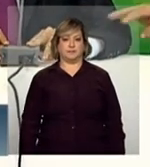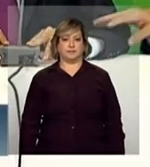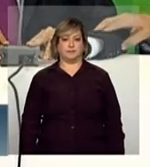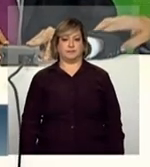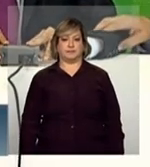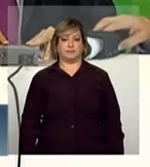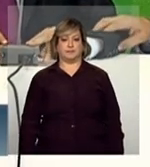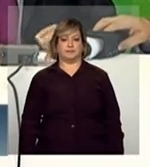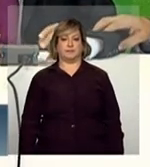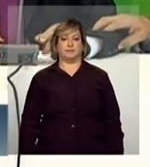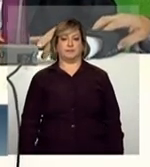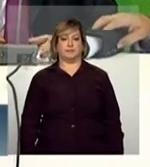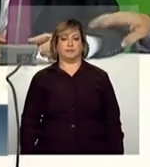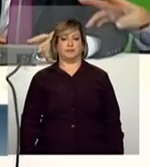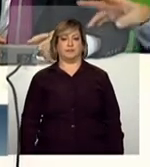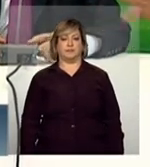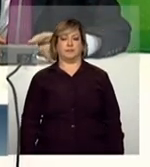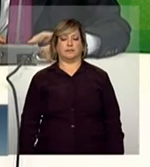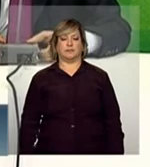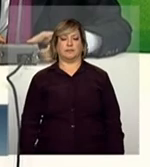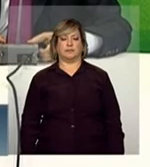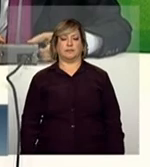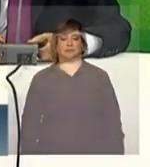Impostos, então é líquido.